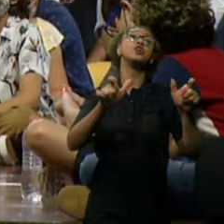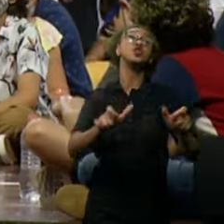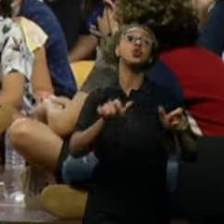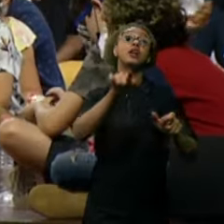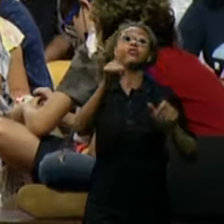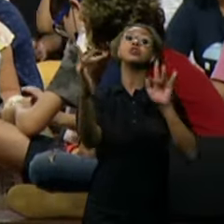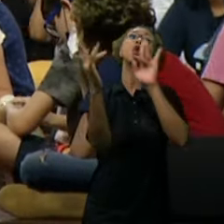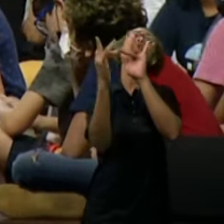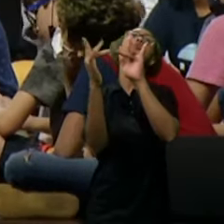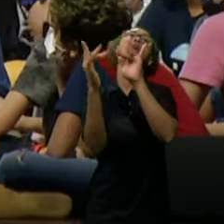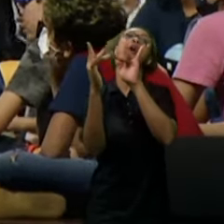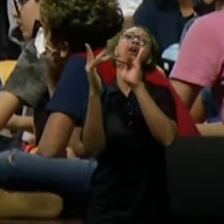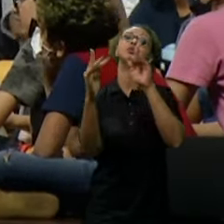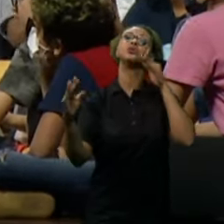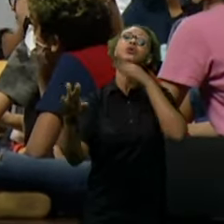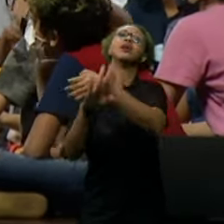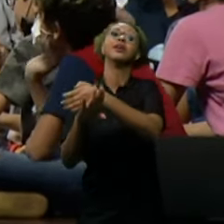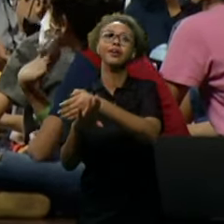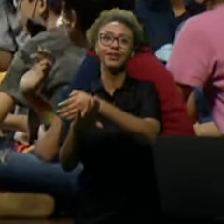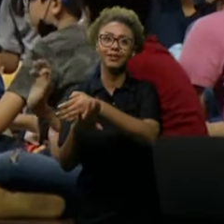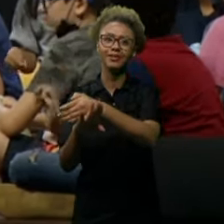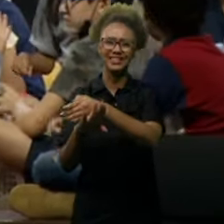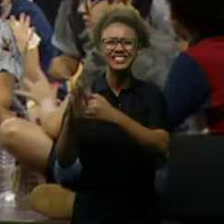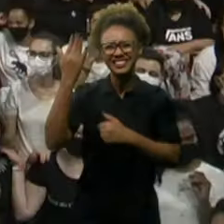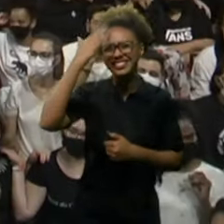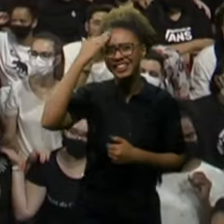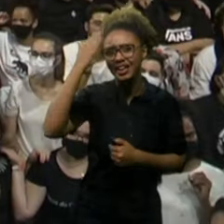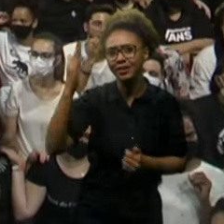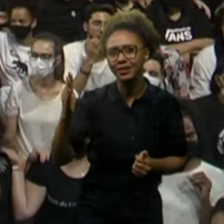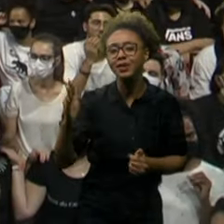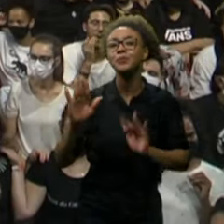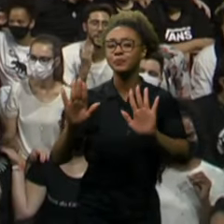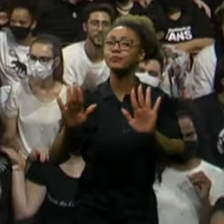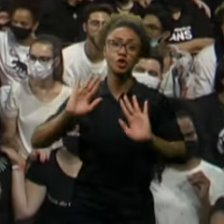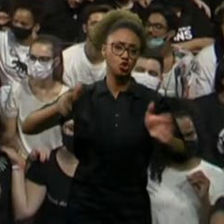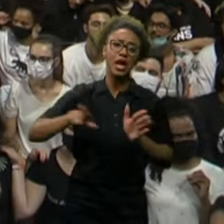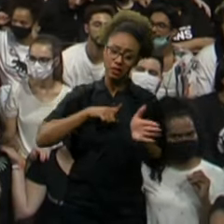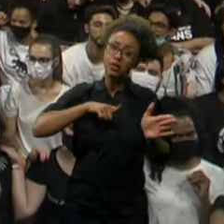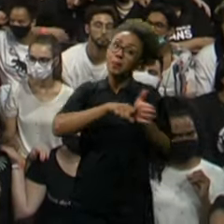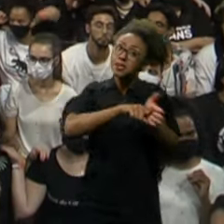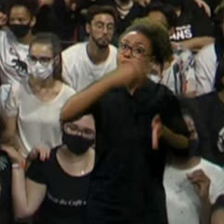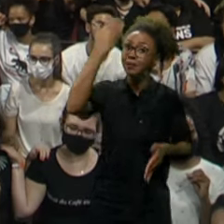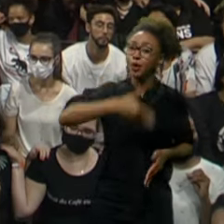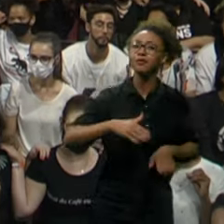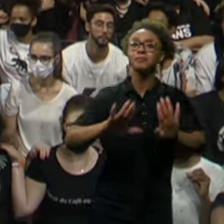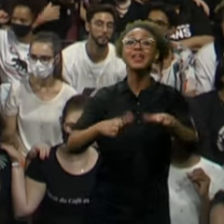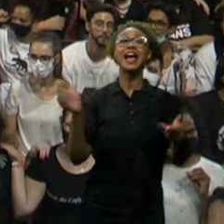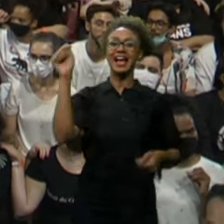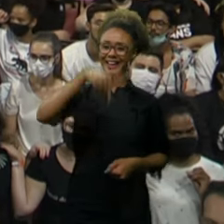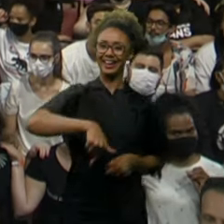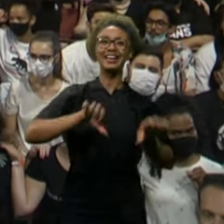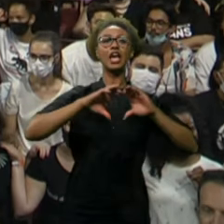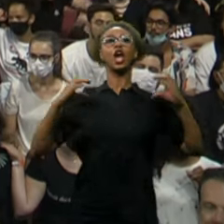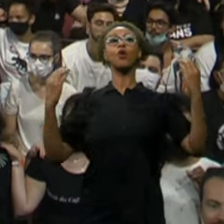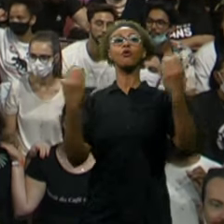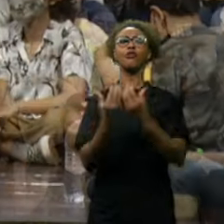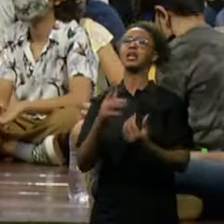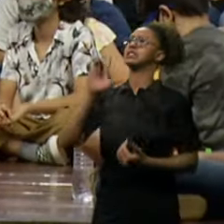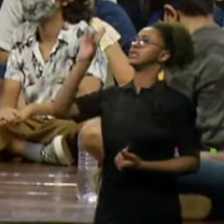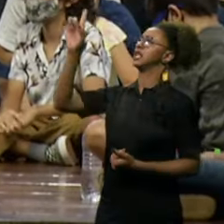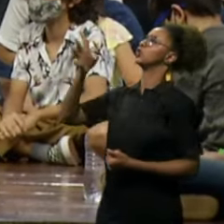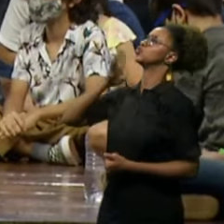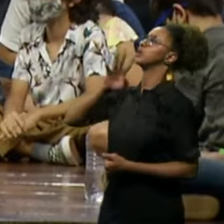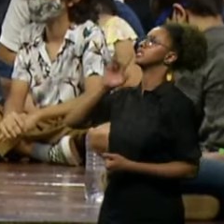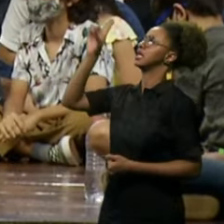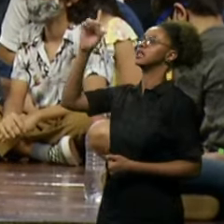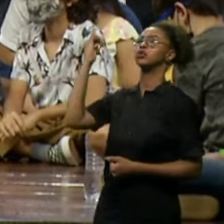tá para a sessão de você quer entrar quem tá acompanhando isso já está comprovado aí você vem para essa conferência para conhecer um Deus